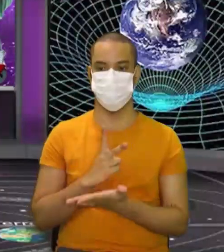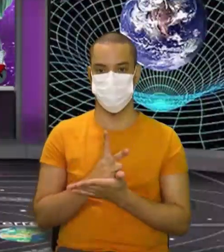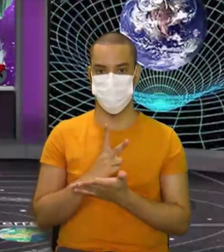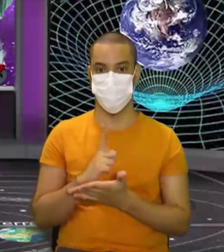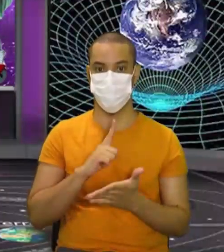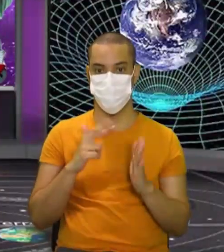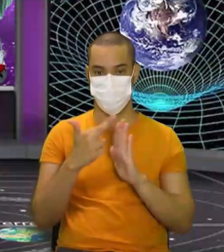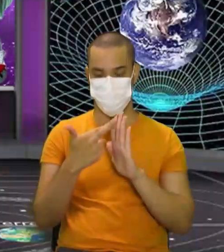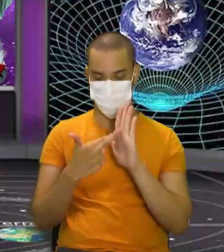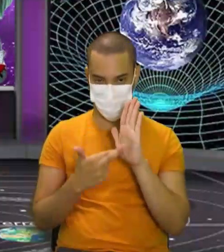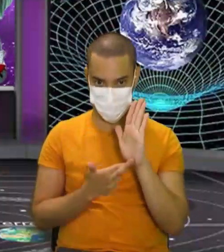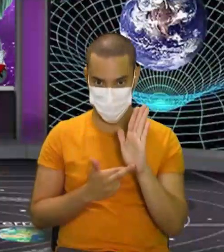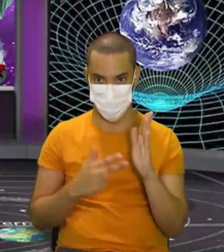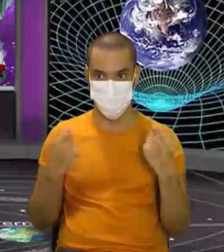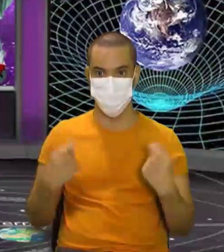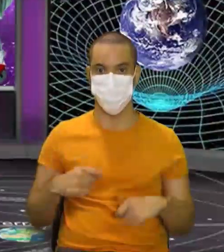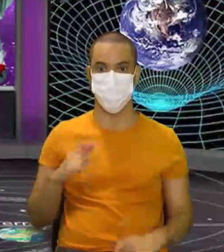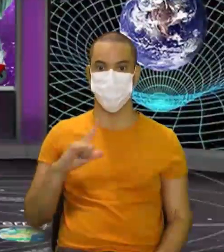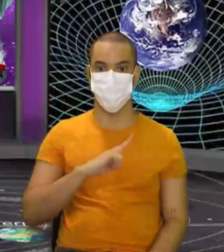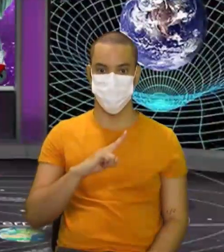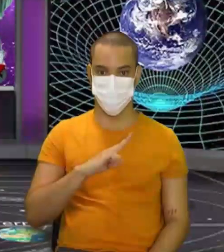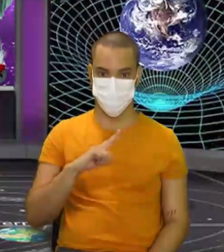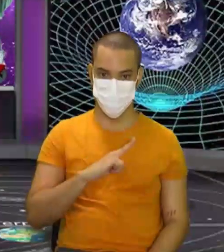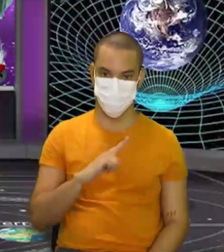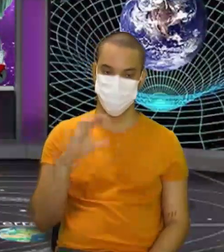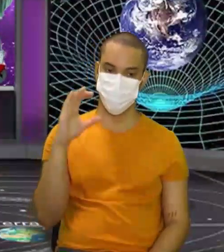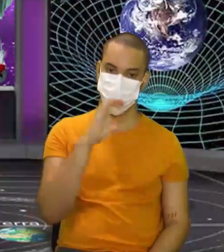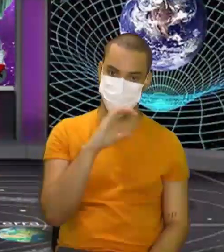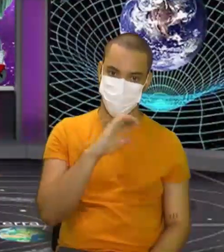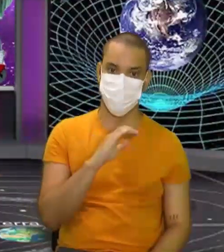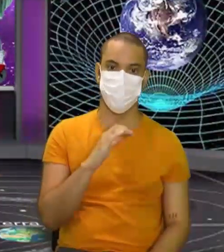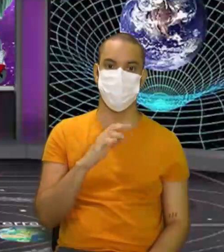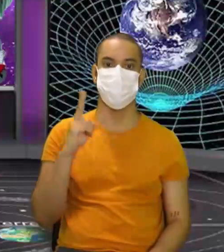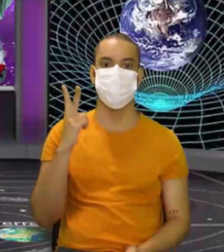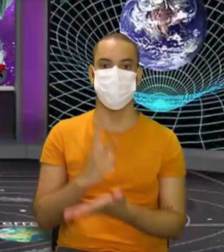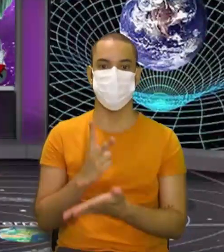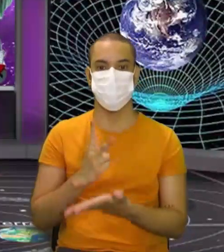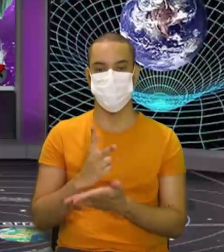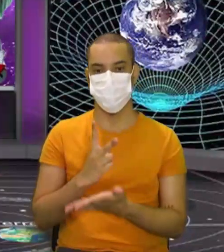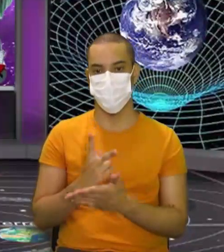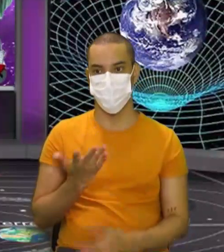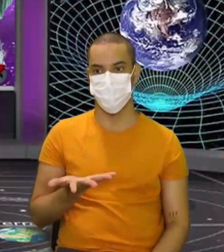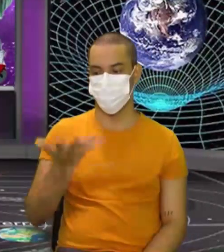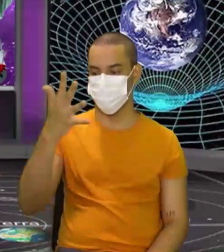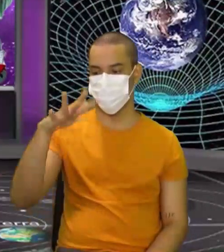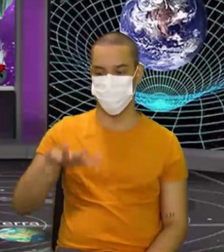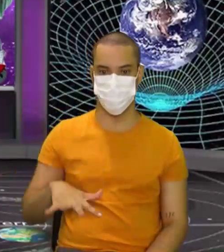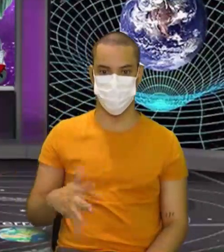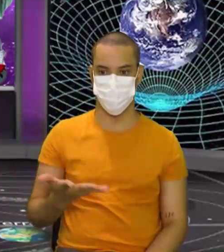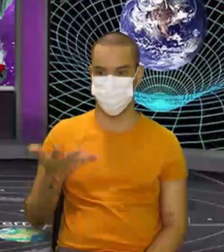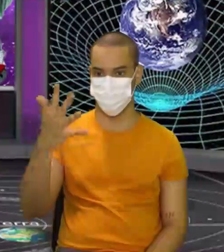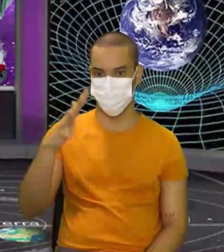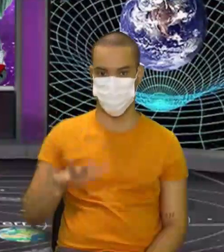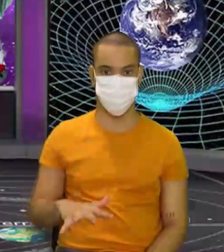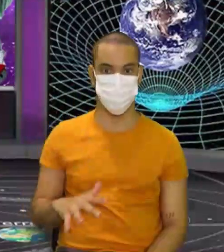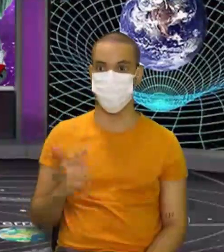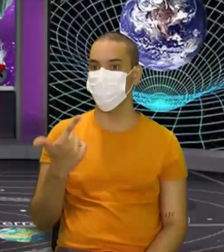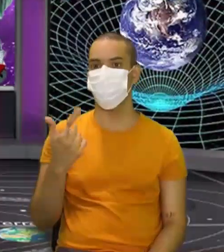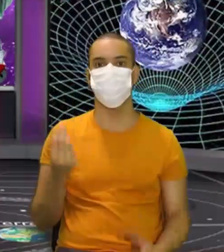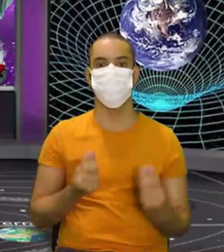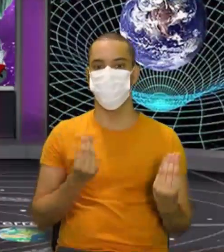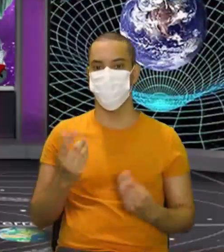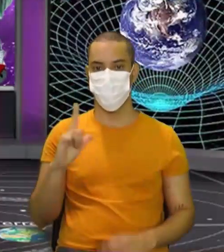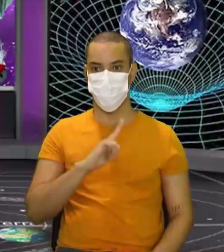a regra, se eu tenho campo e eu tenho velocidade, sempre é perpendicular. Não tem como eu ter a